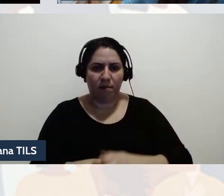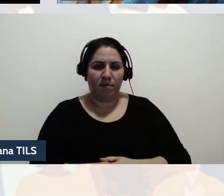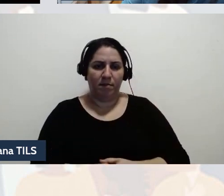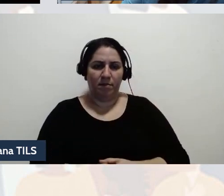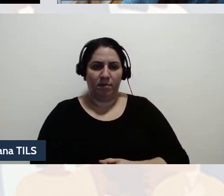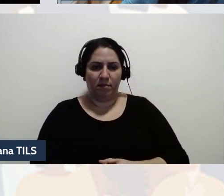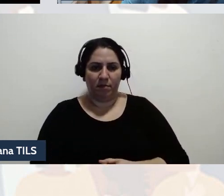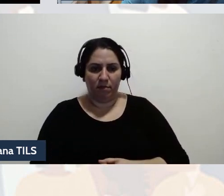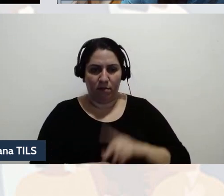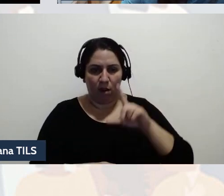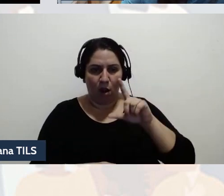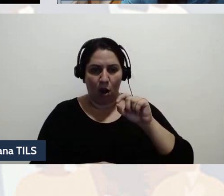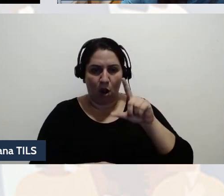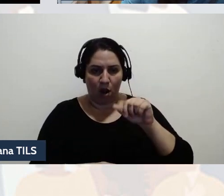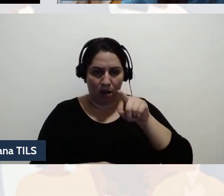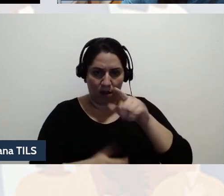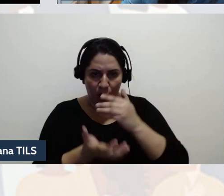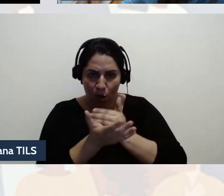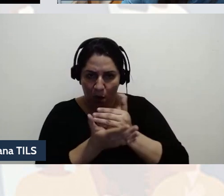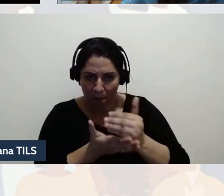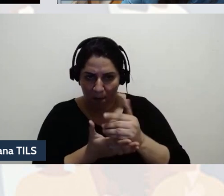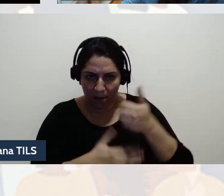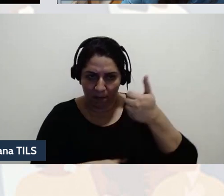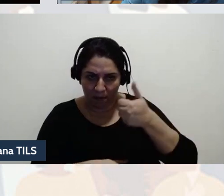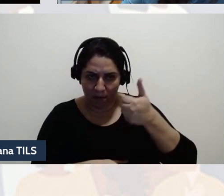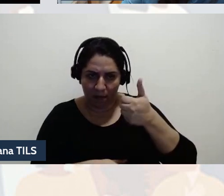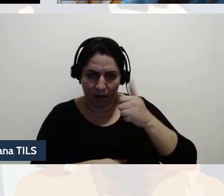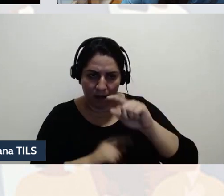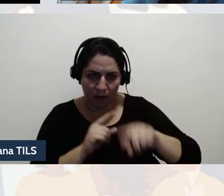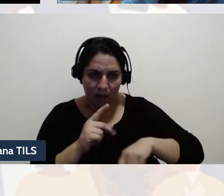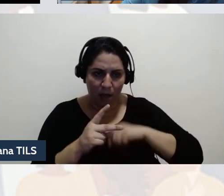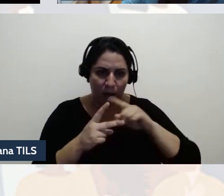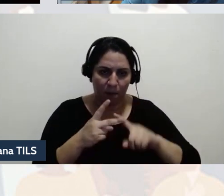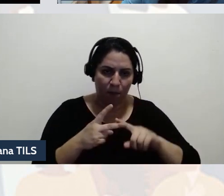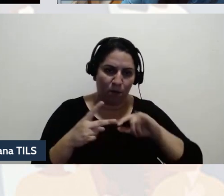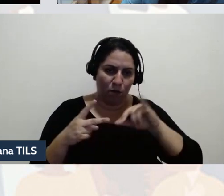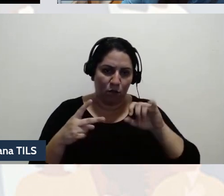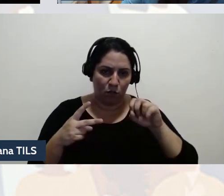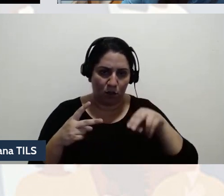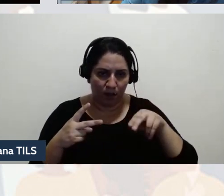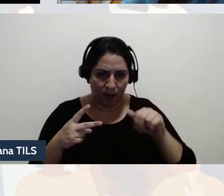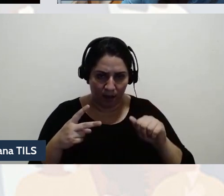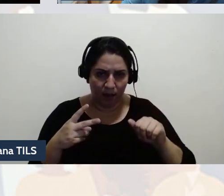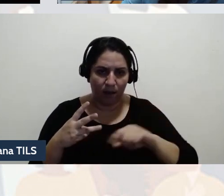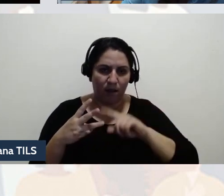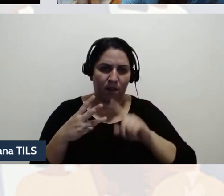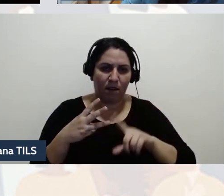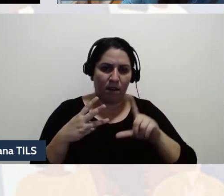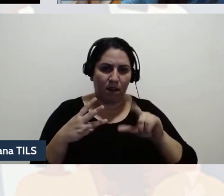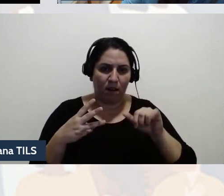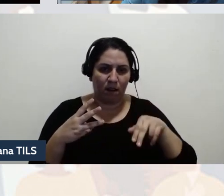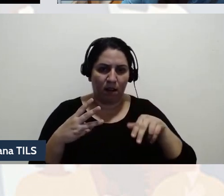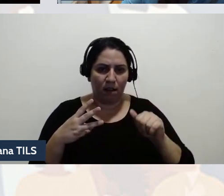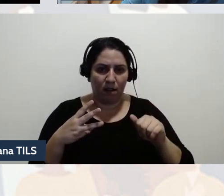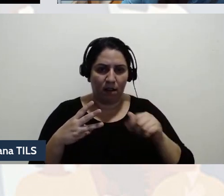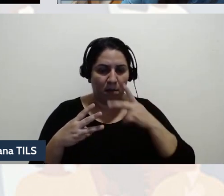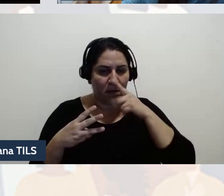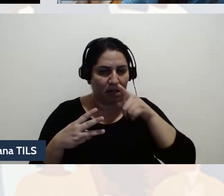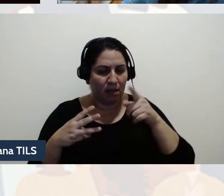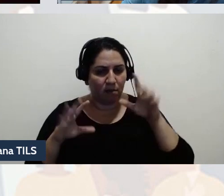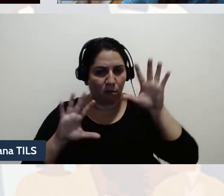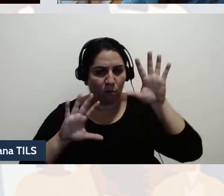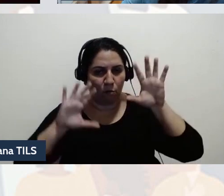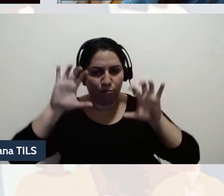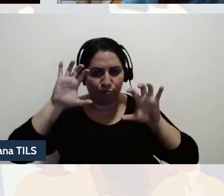Lola, você gostaria de começar comentando, e depois a Joana, e depois a Liana, talvez? Eu acho que ela